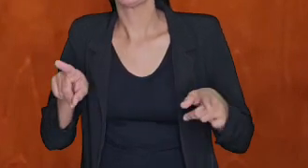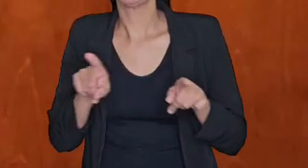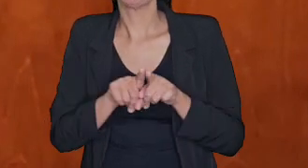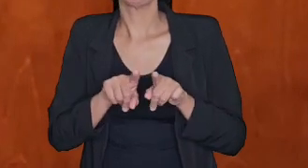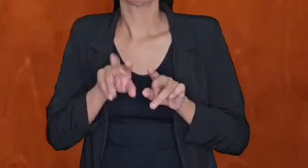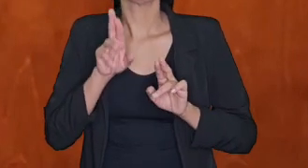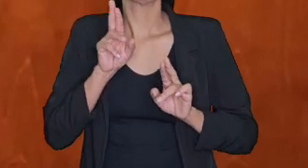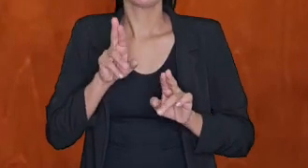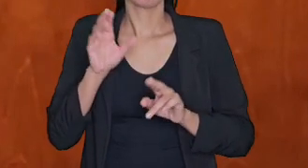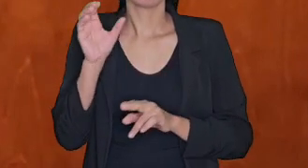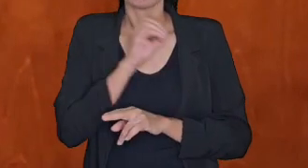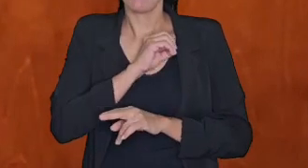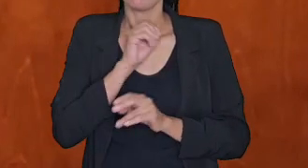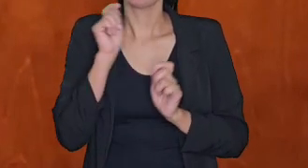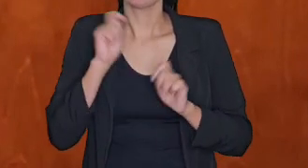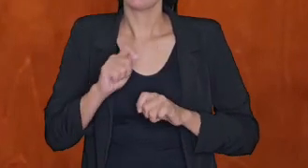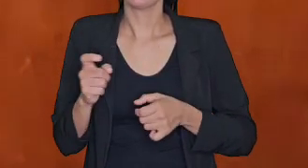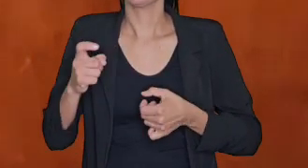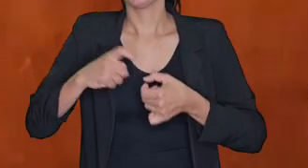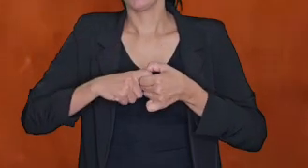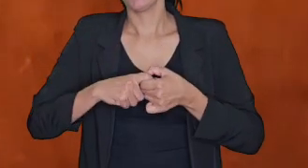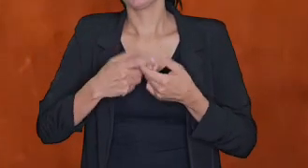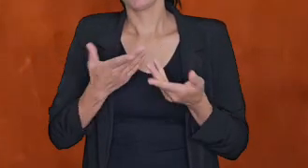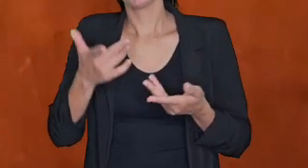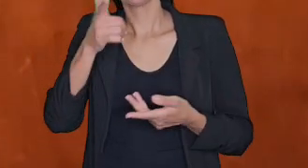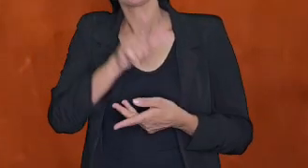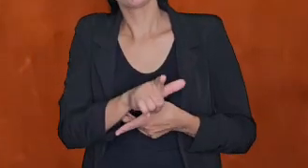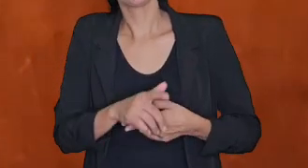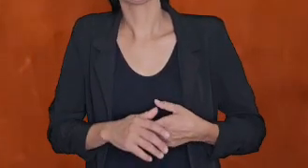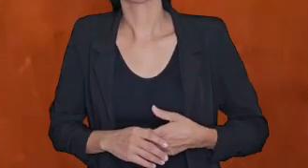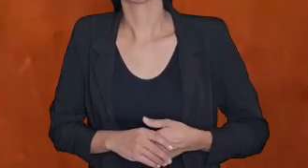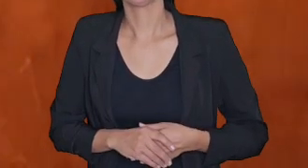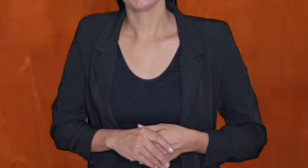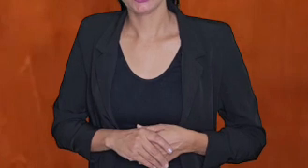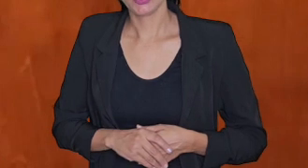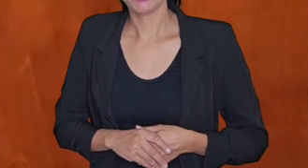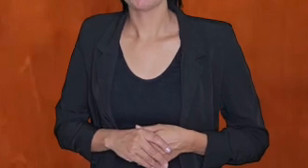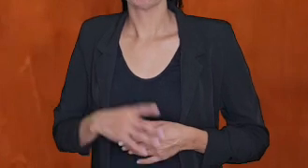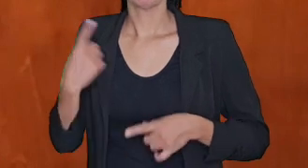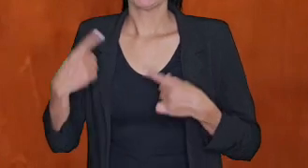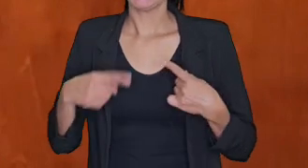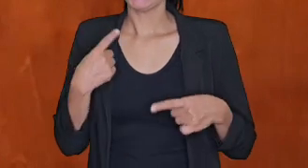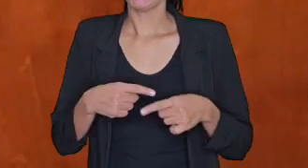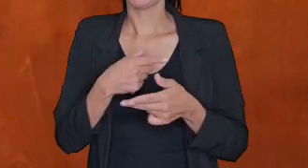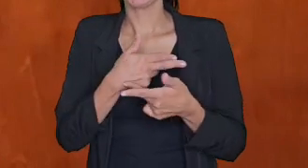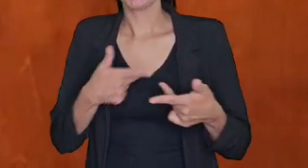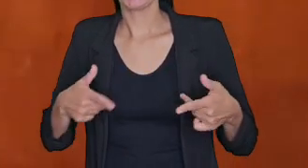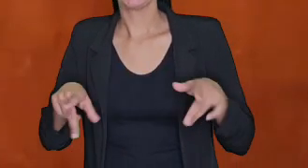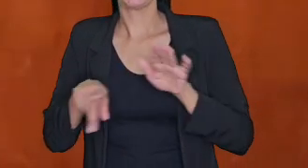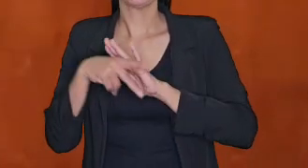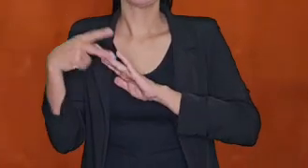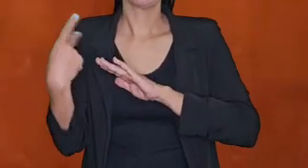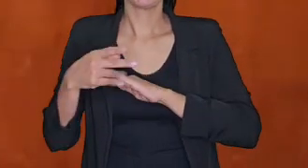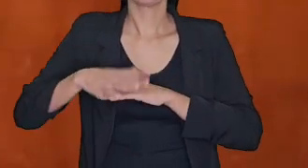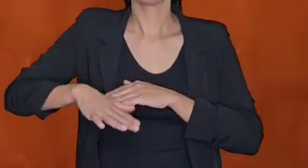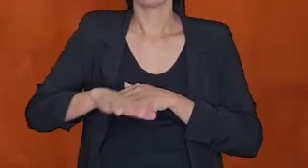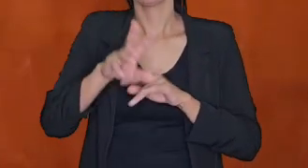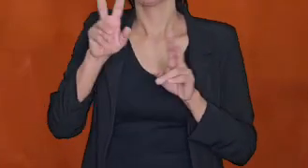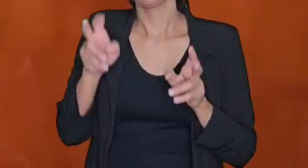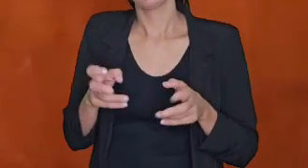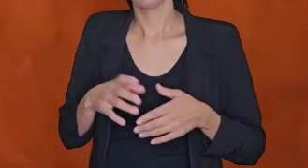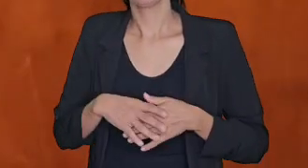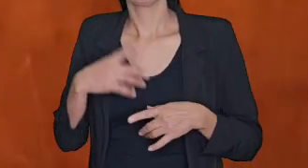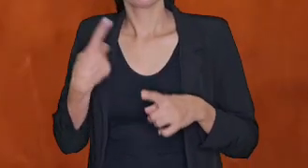para questões. Espero que em breve possa realizar mais um